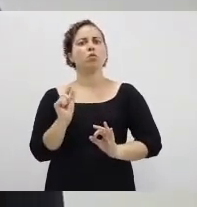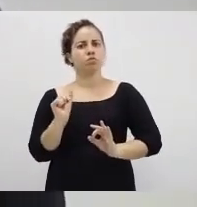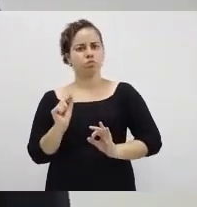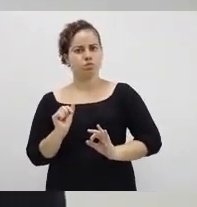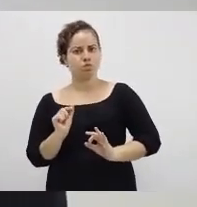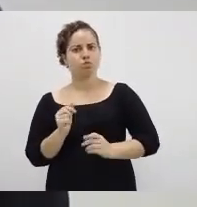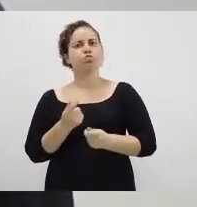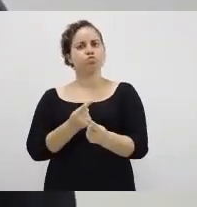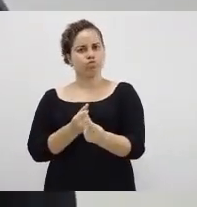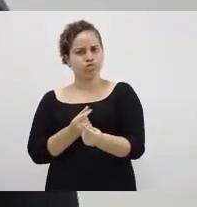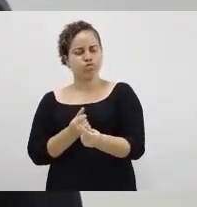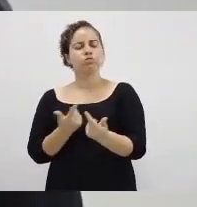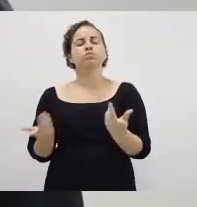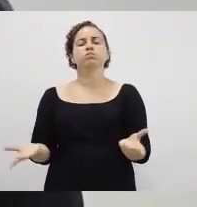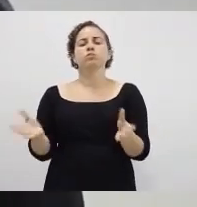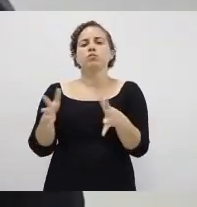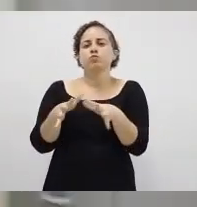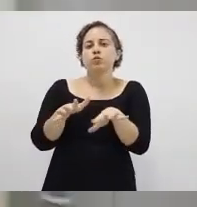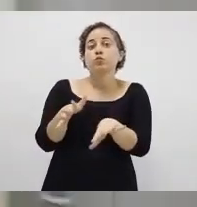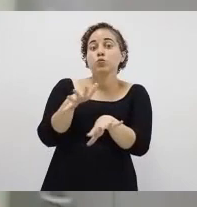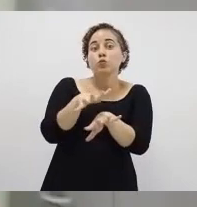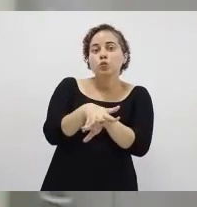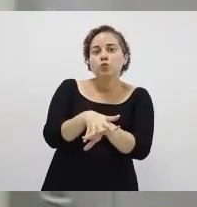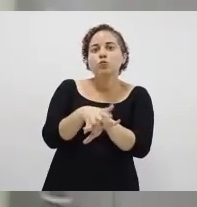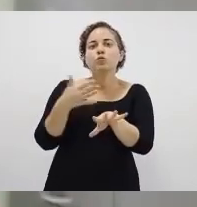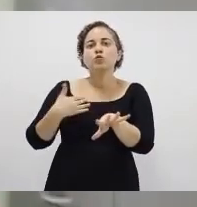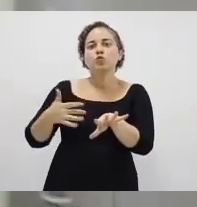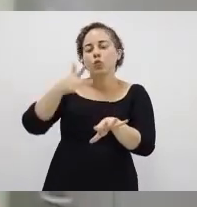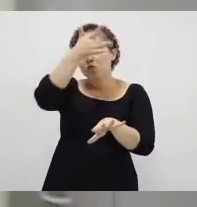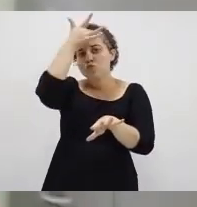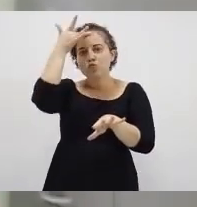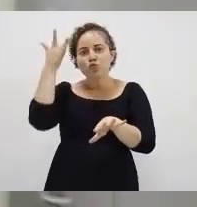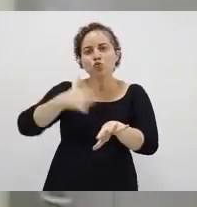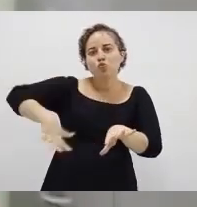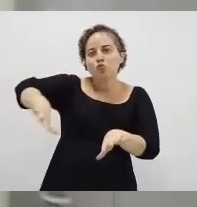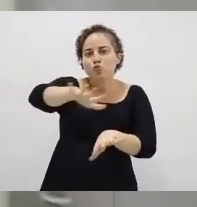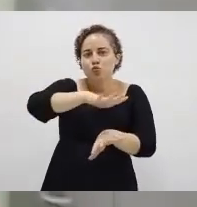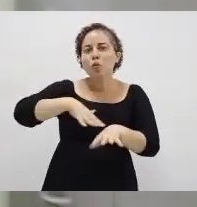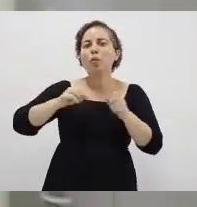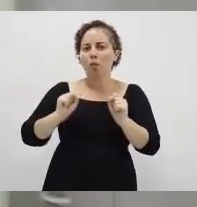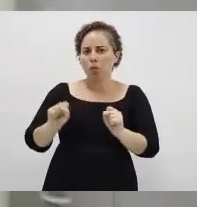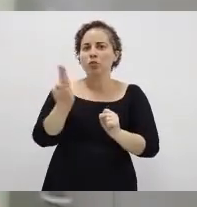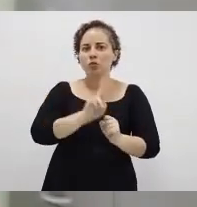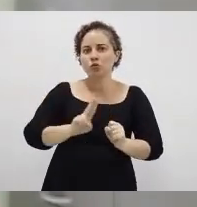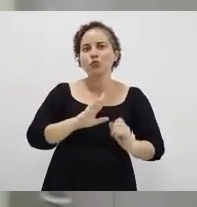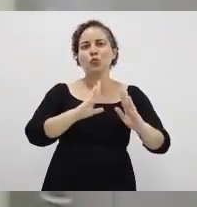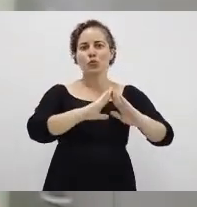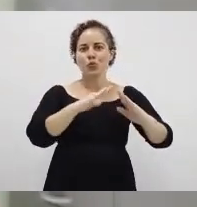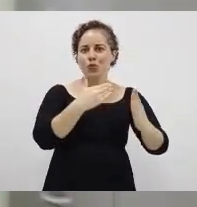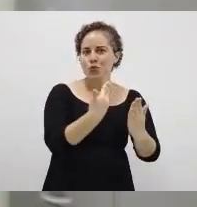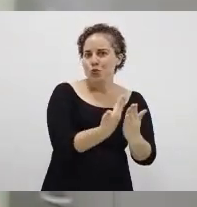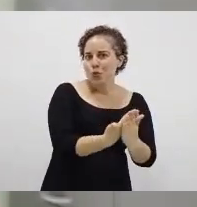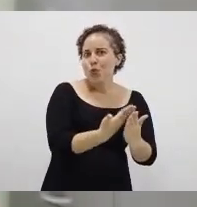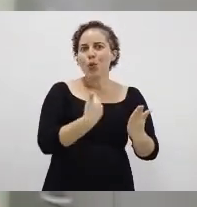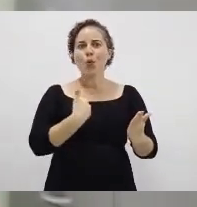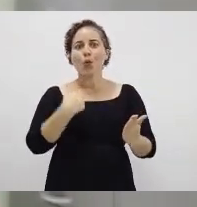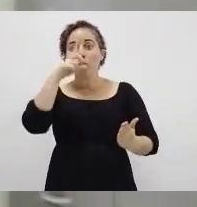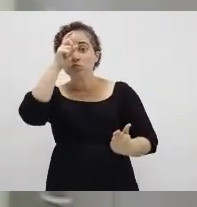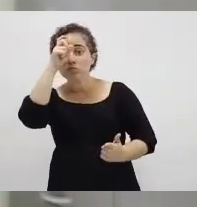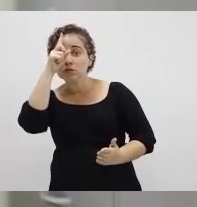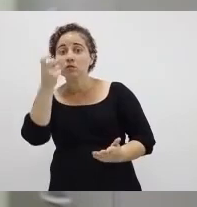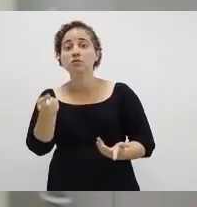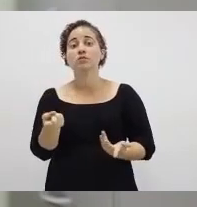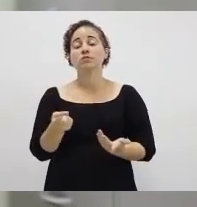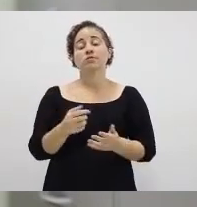ser utilizados por toda a população. Então, quando o governo constrói escolas, quando o governo constrói hospitais, quando